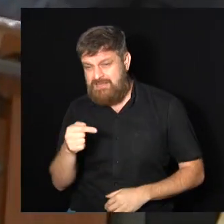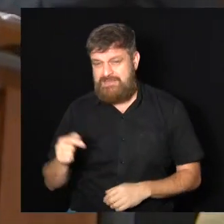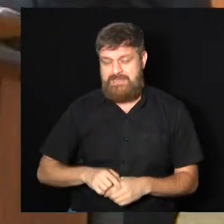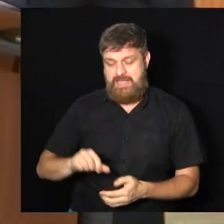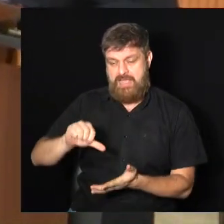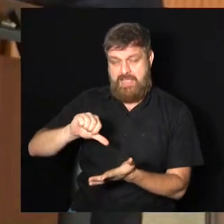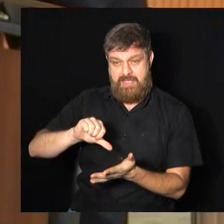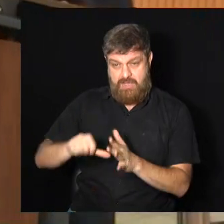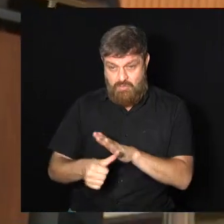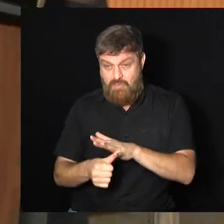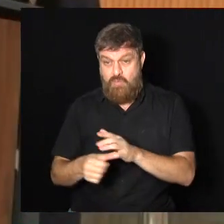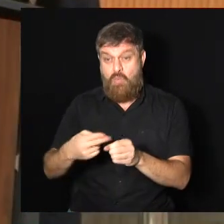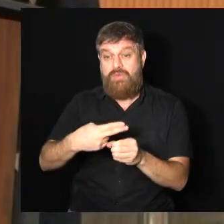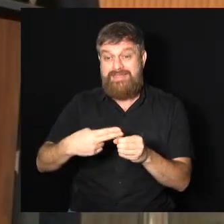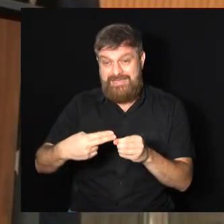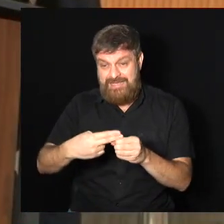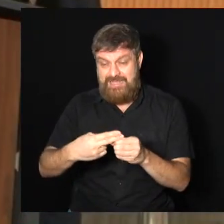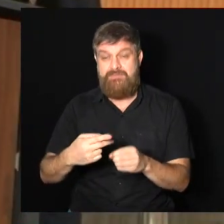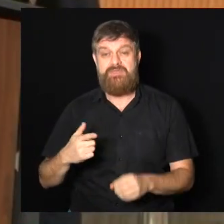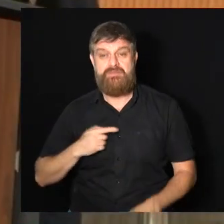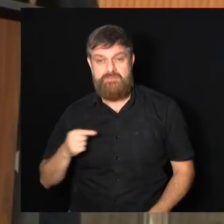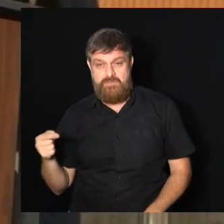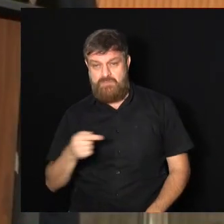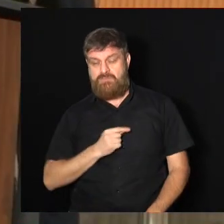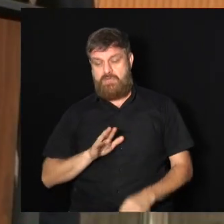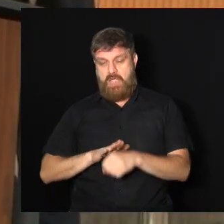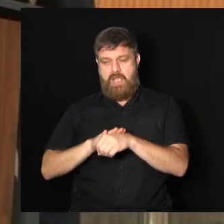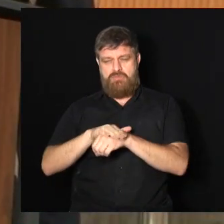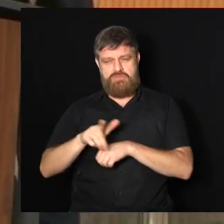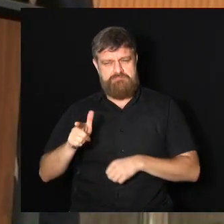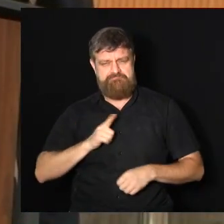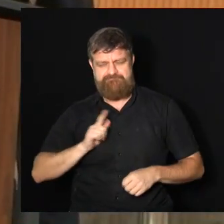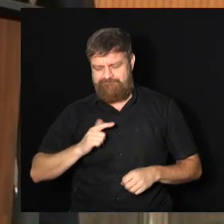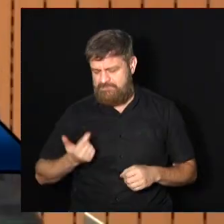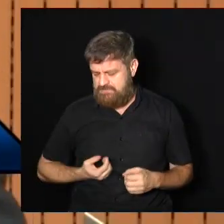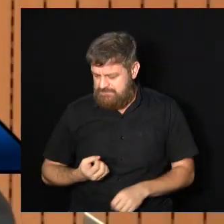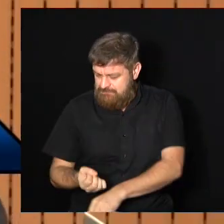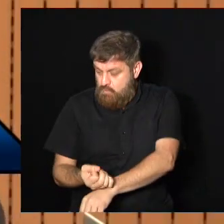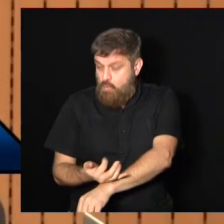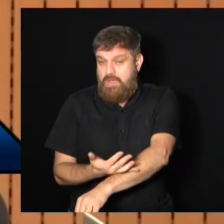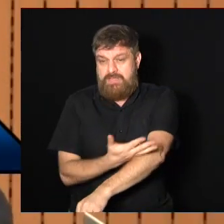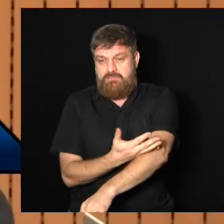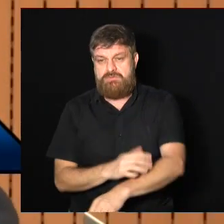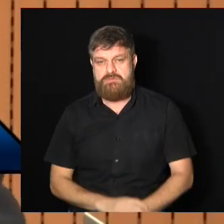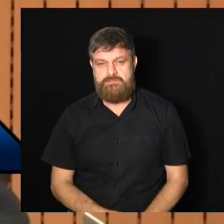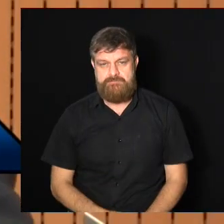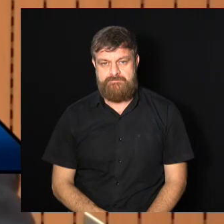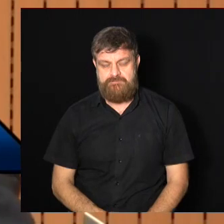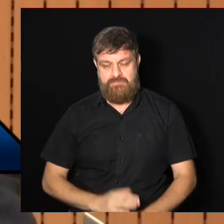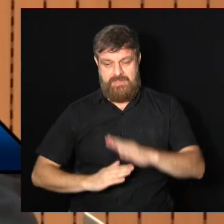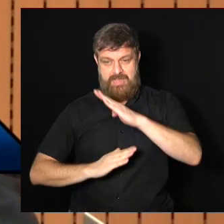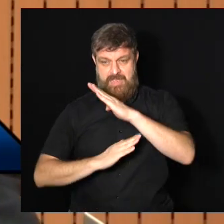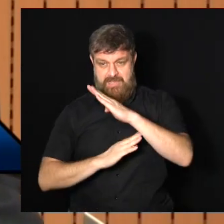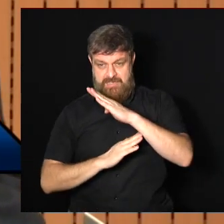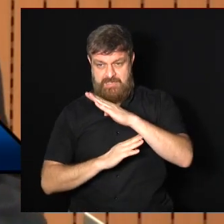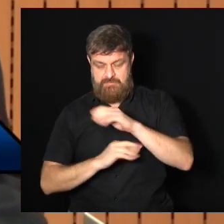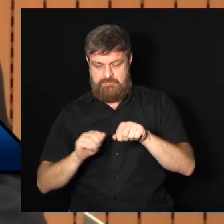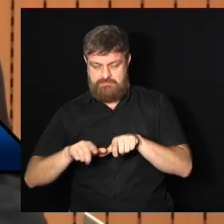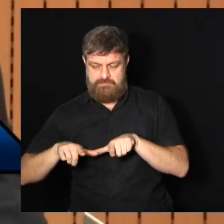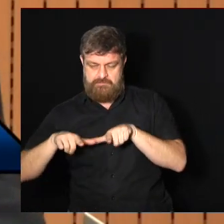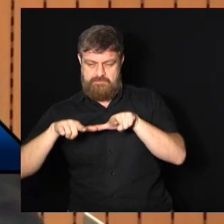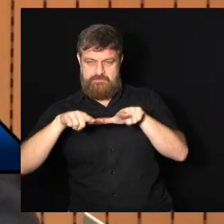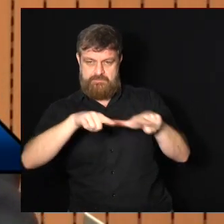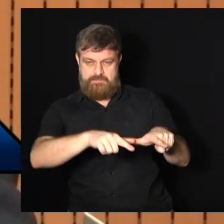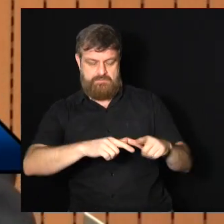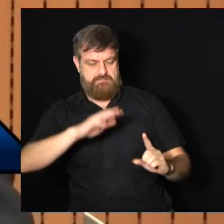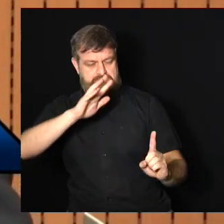Francisco Magalhães. A noite foi marcada por muitas lembranças e emoção. Esta casa concede aos